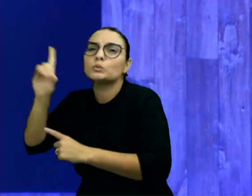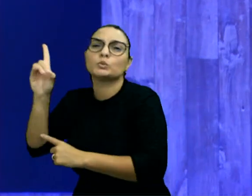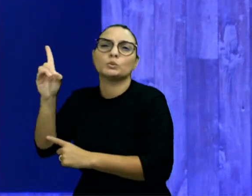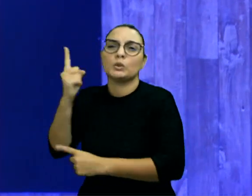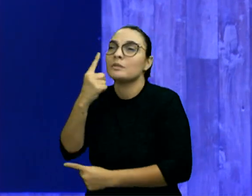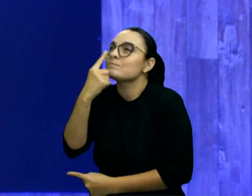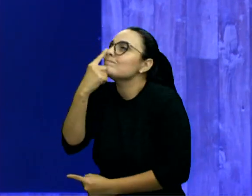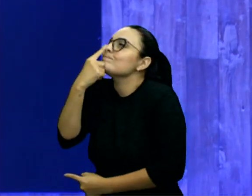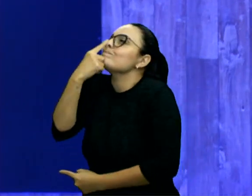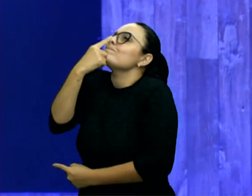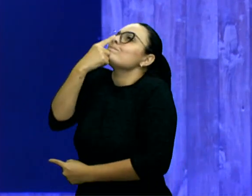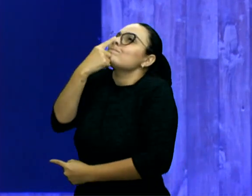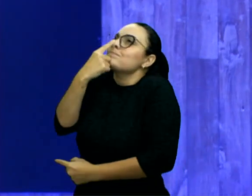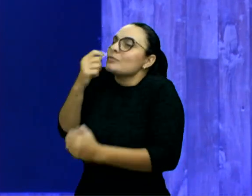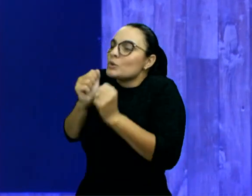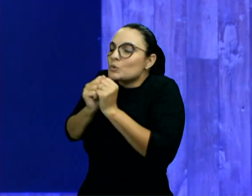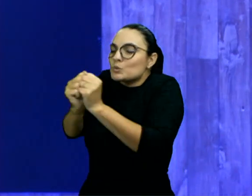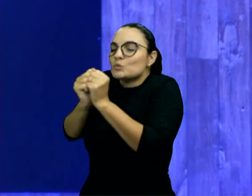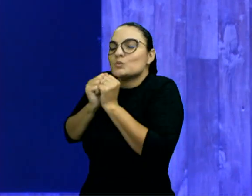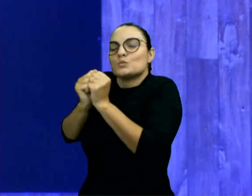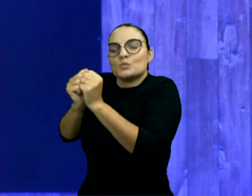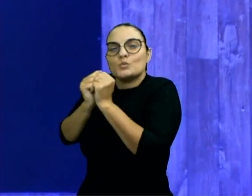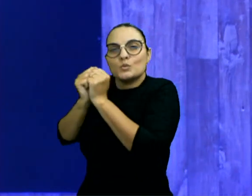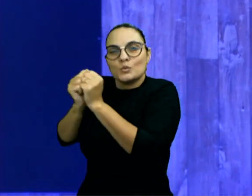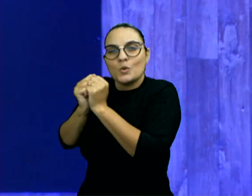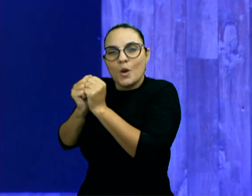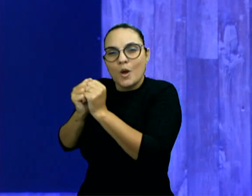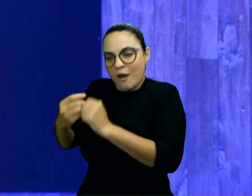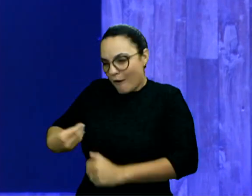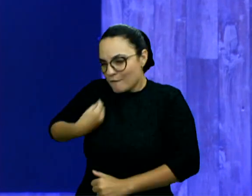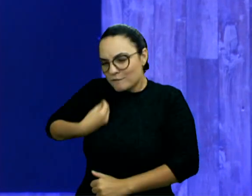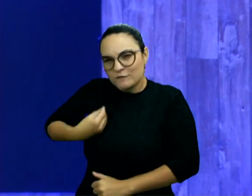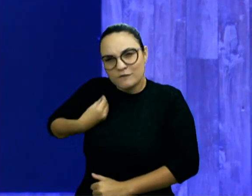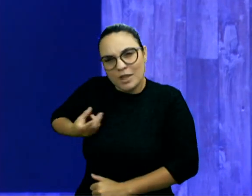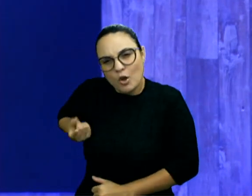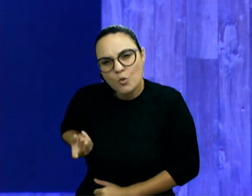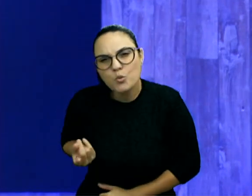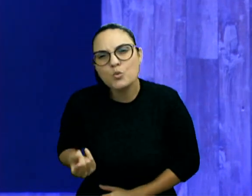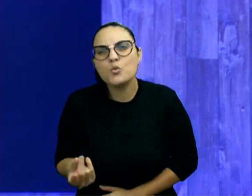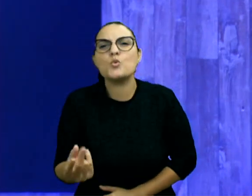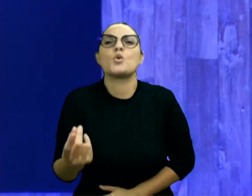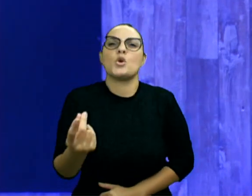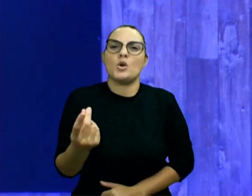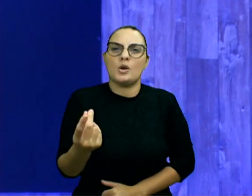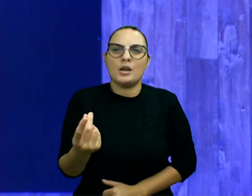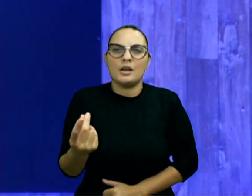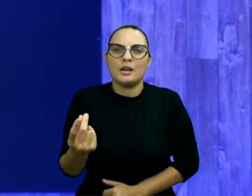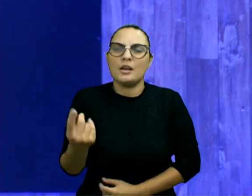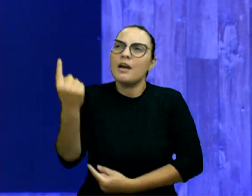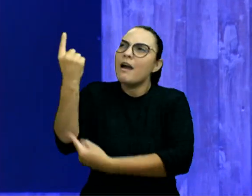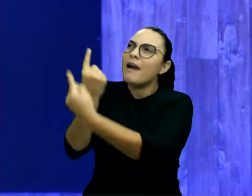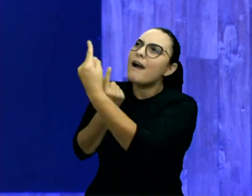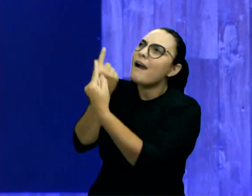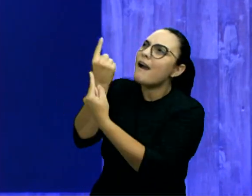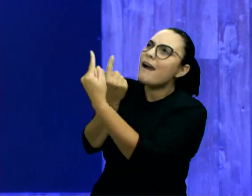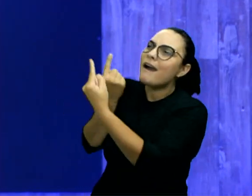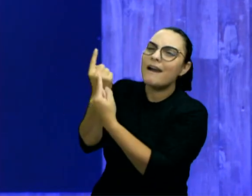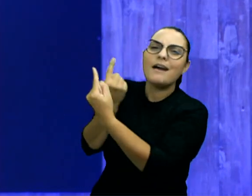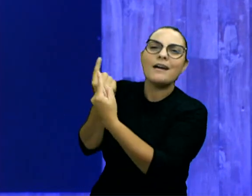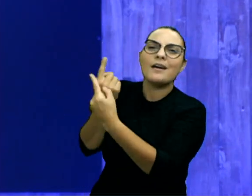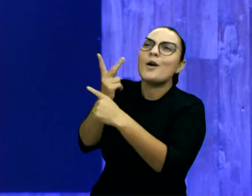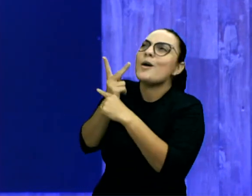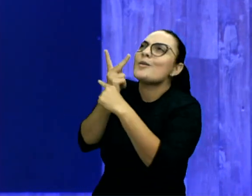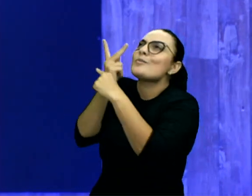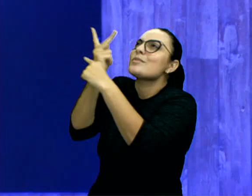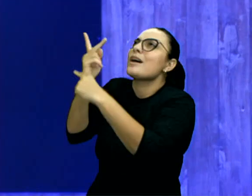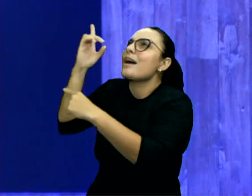Viva todo momento da sua vida falando em línguas, falando com o Senhor, buscando ao Senhor.